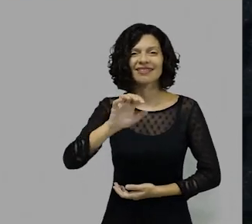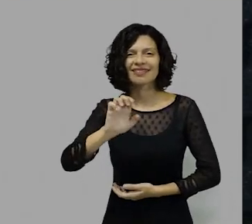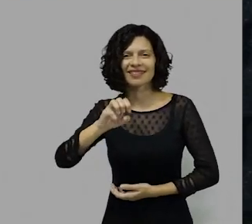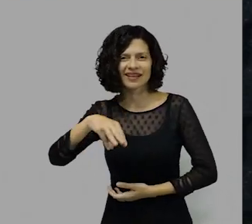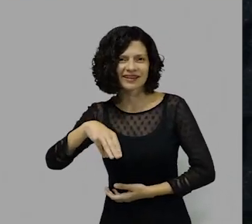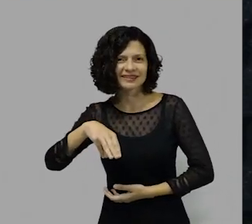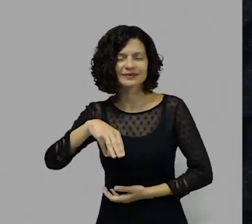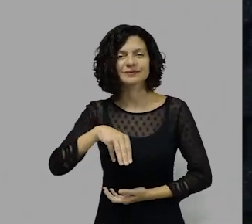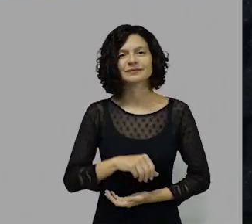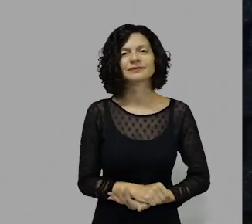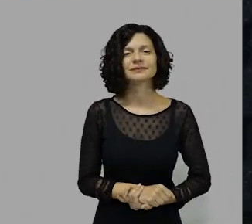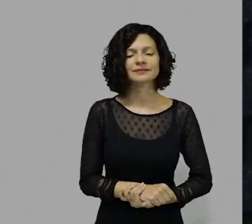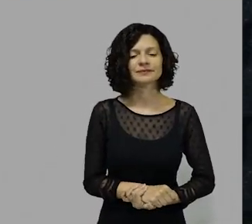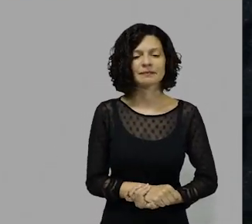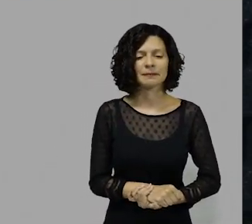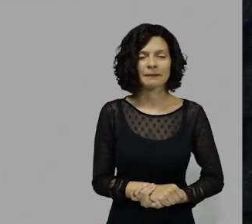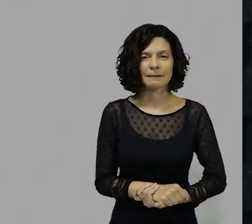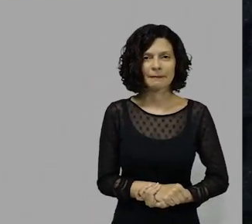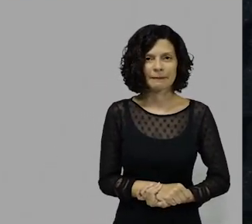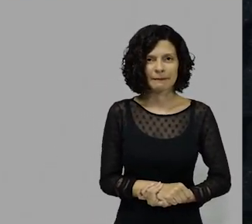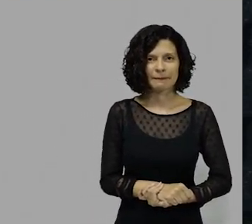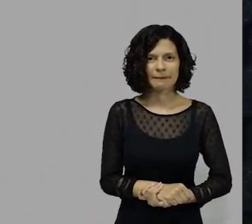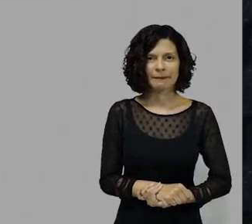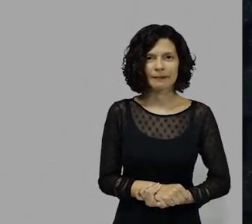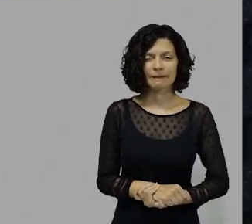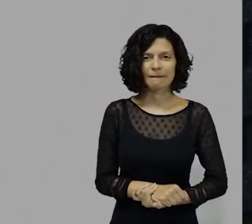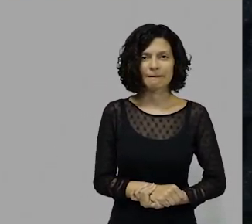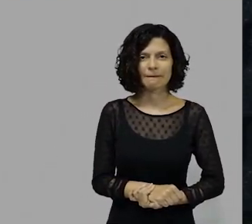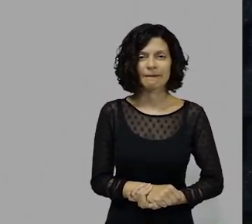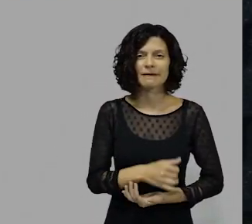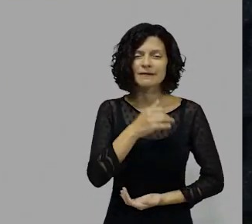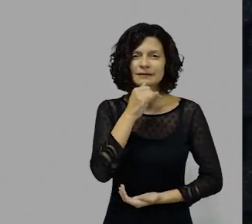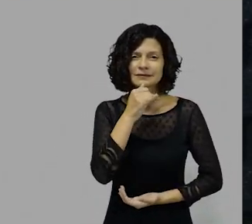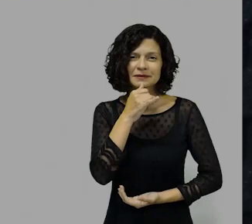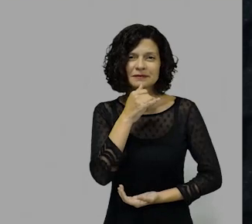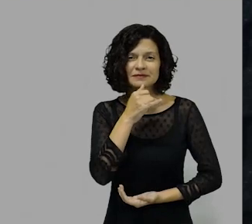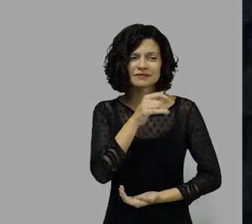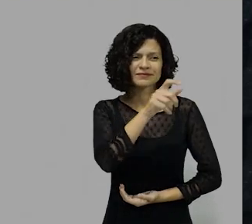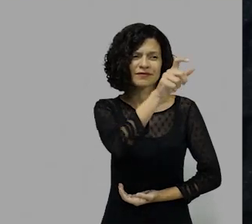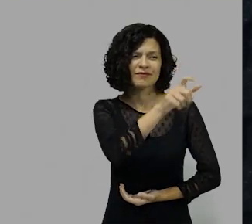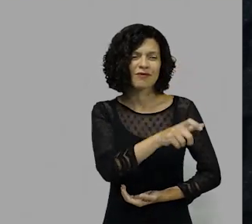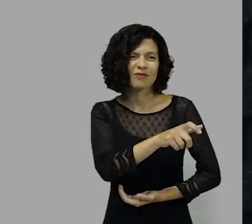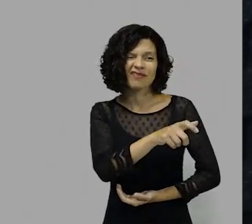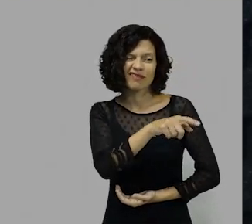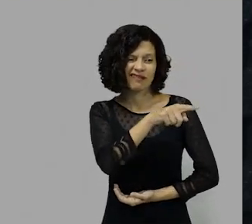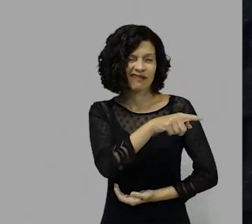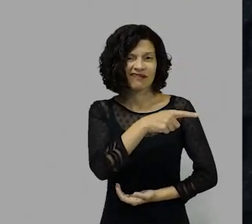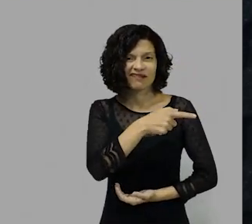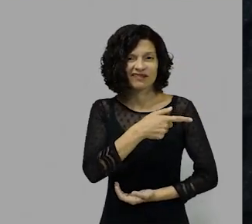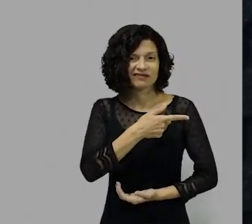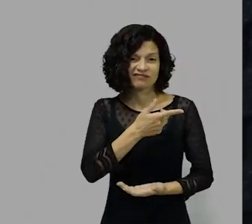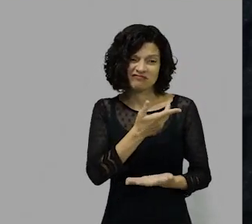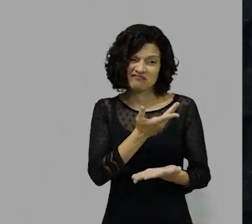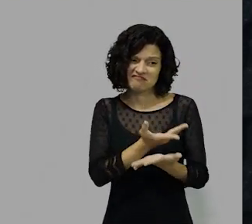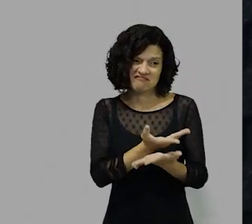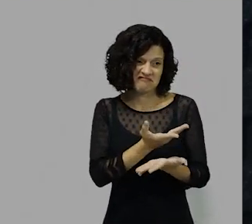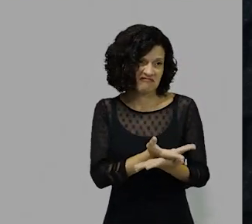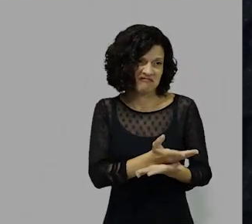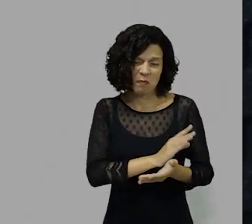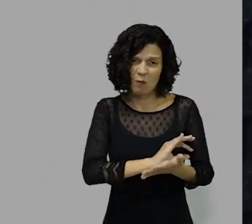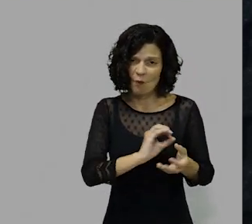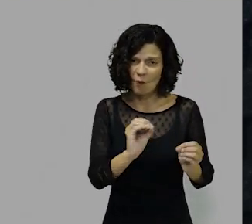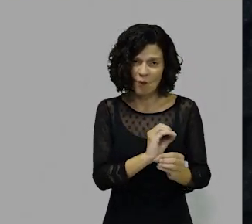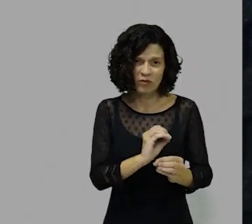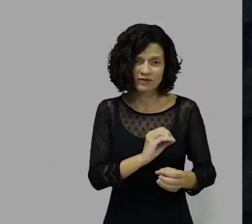contextos, e neither significa nem. Tá? Ele nem estuda e nem trabalha. Tá? Ou você gosta disso, ou você